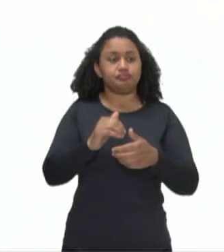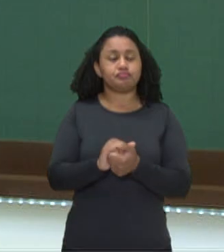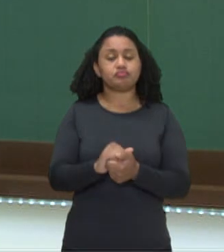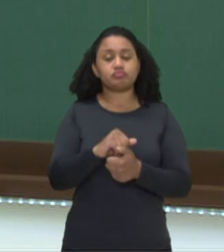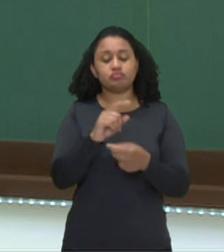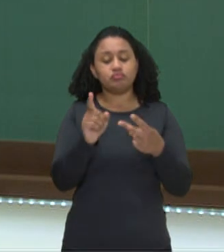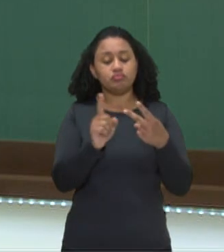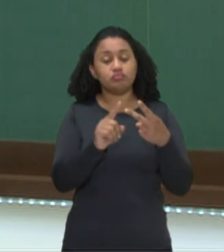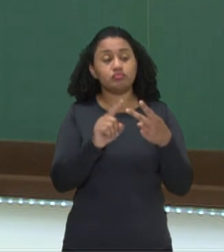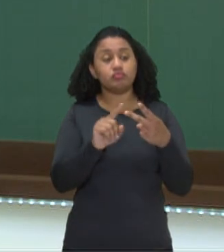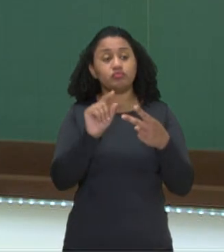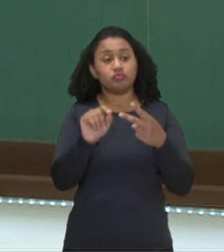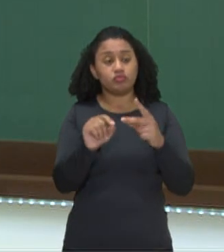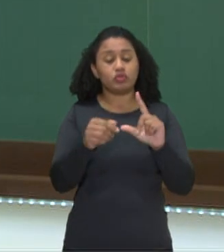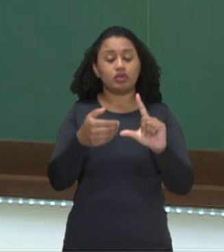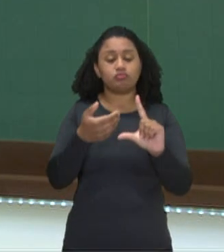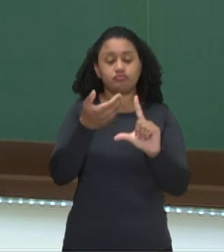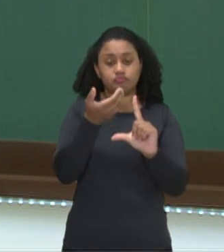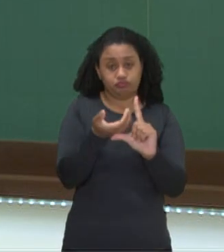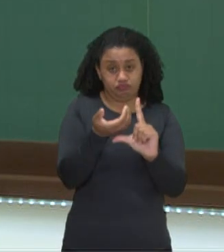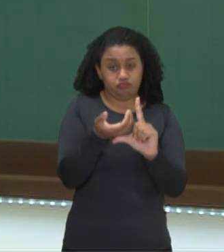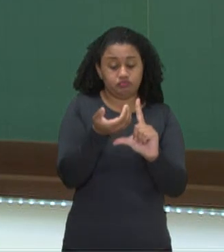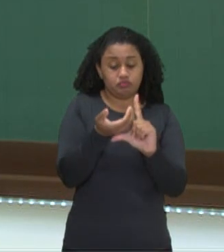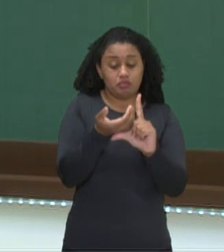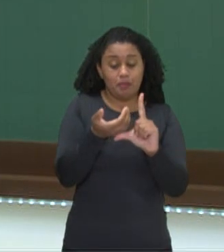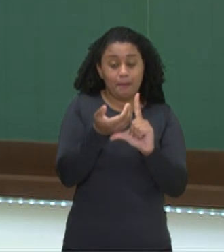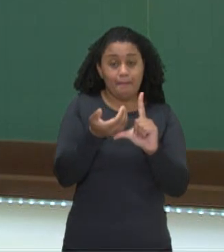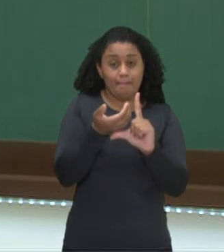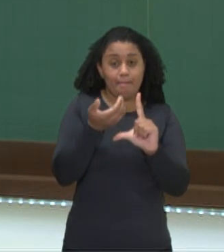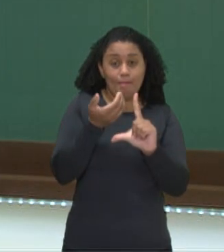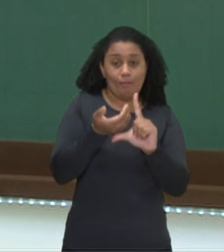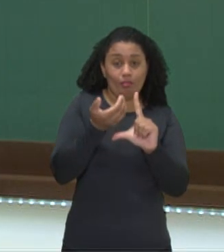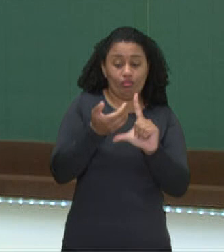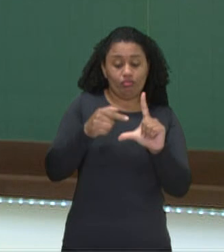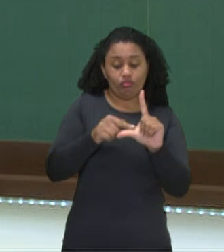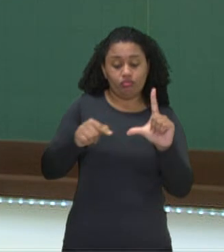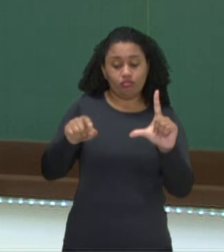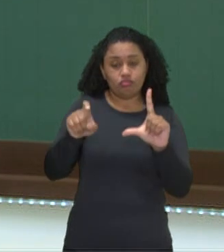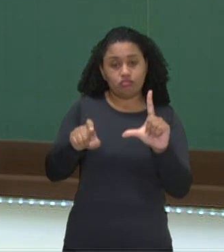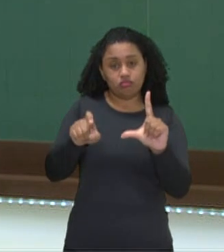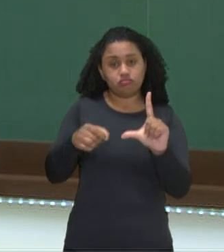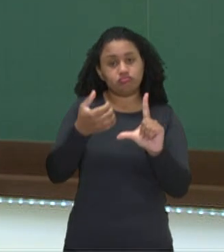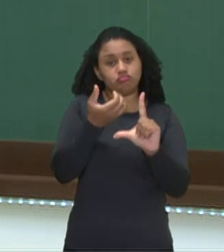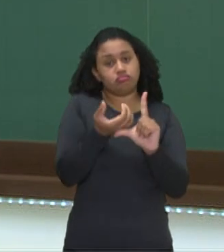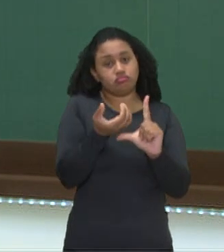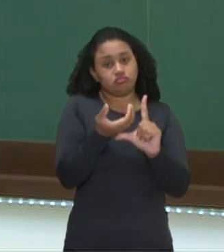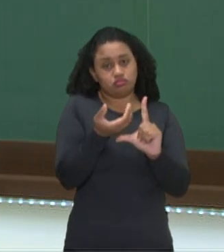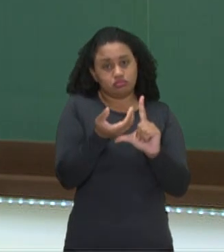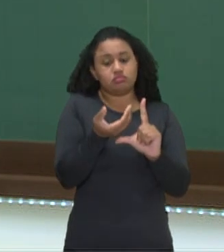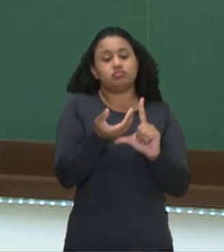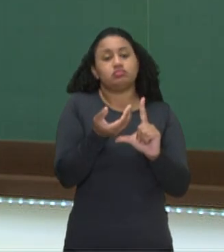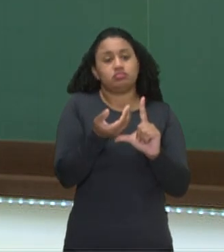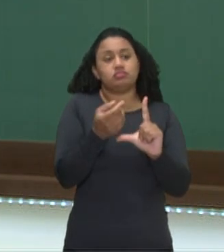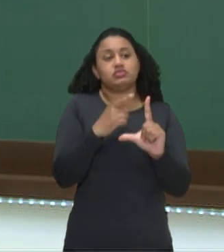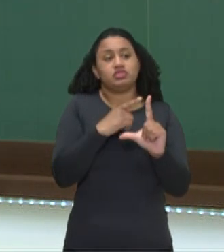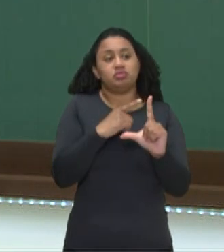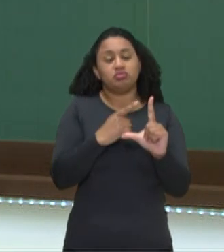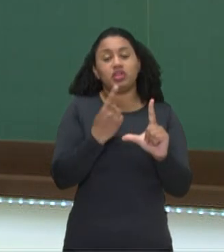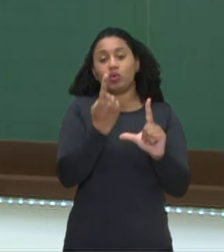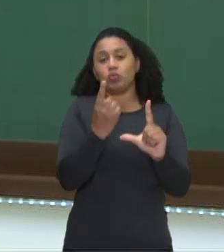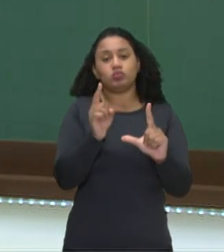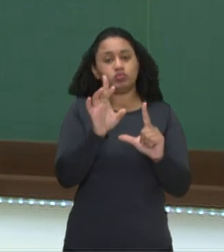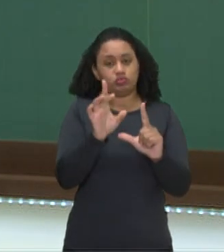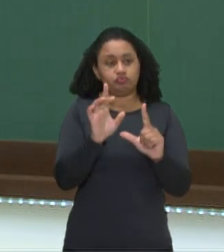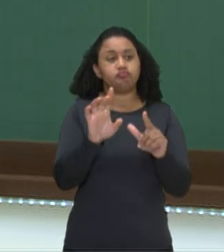Aqui, concavidade voltada para cima e a parábola encosta no eixo do x. Tem apenas uma raiz